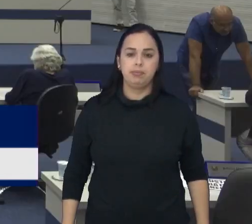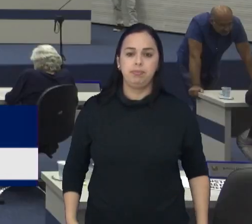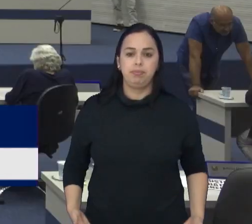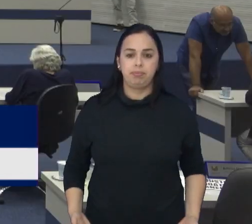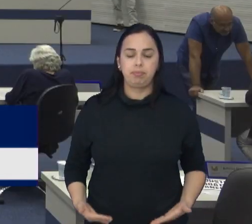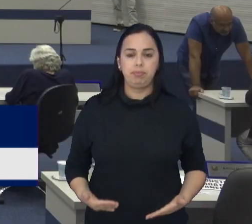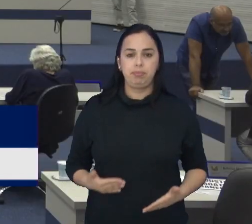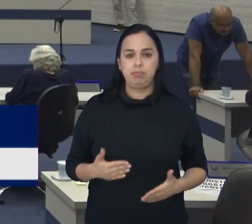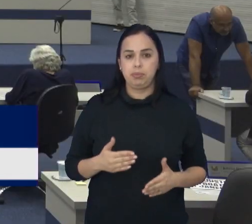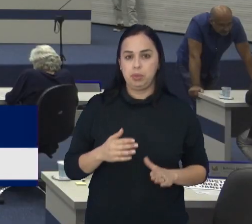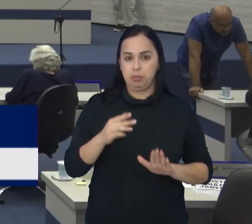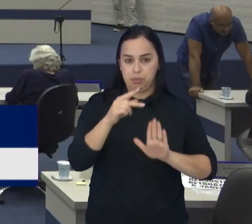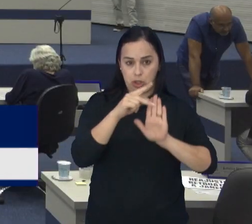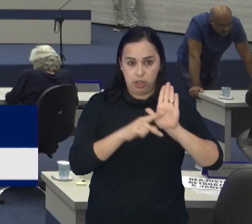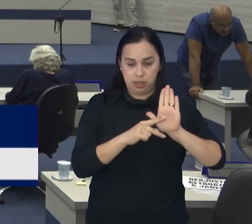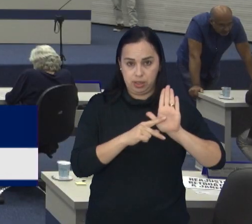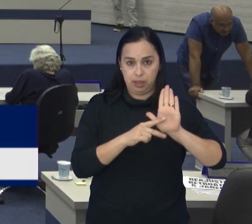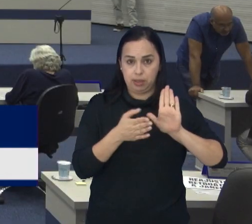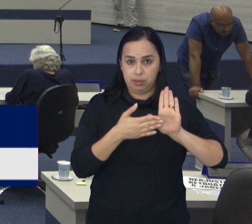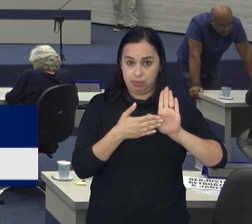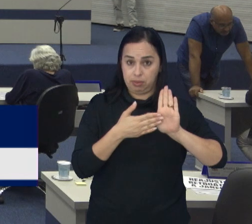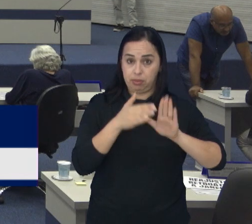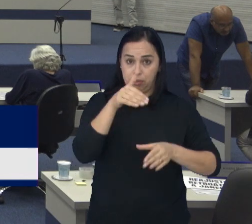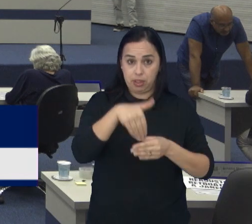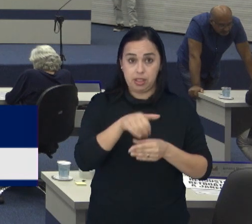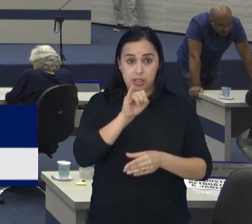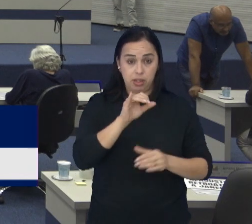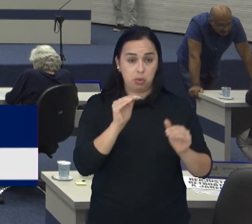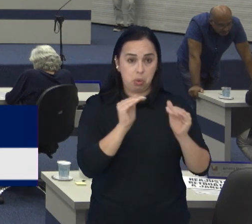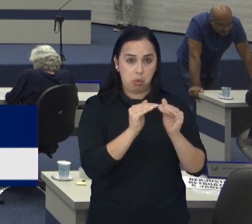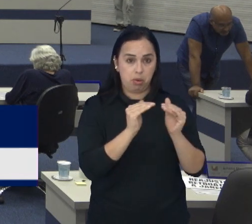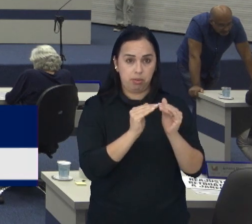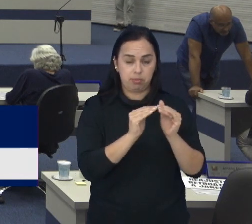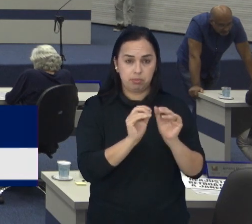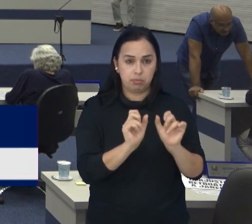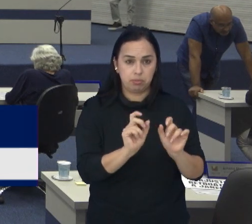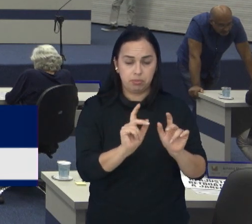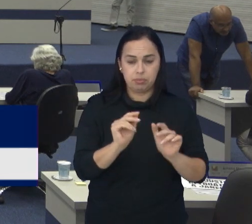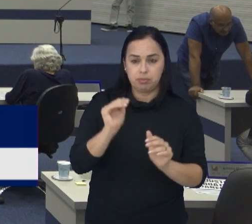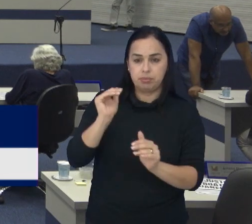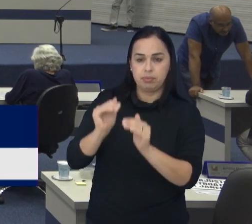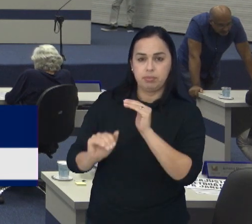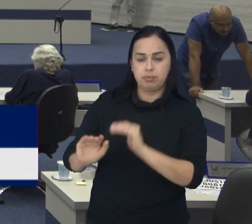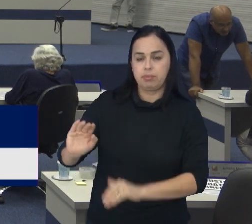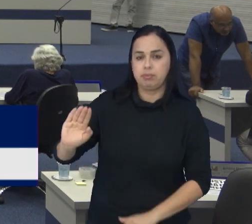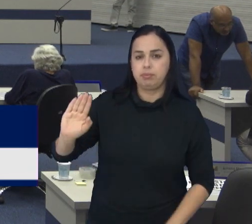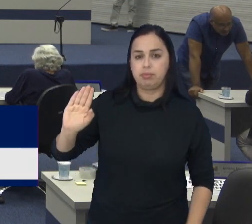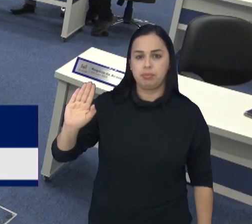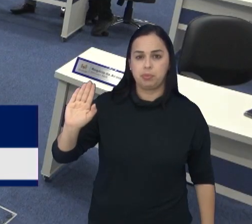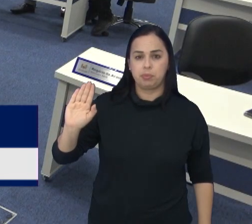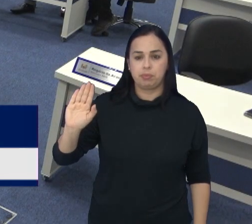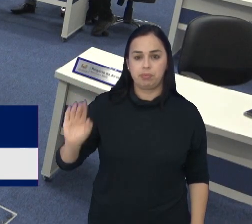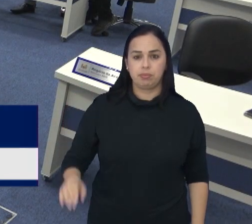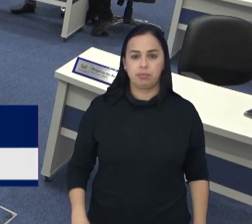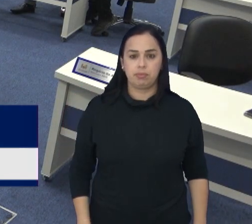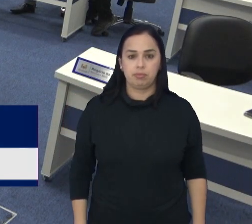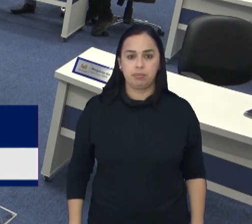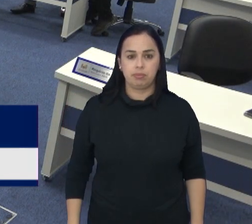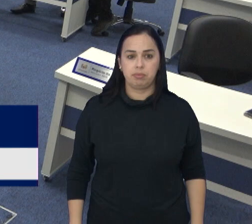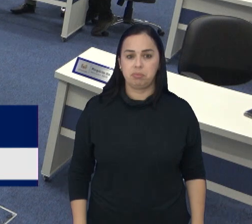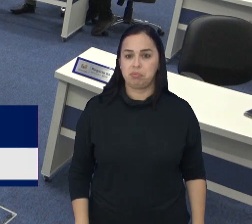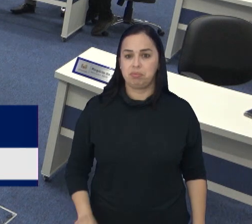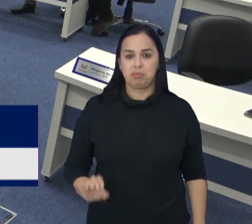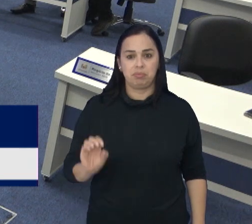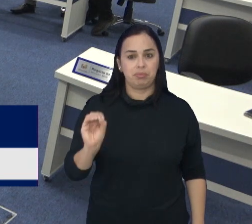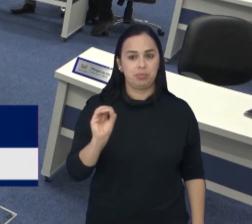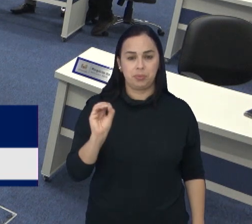Em votação, o processo. Vereadores favoráveis permaneçam como estão, os contrários se manifestem. Nenhum